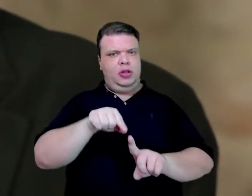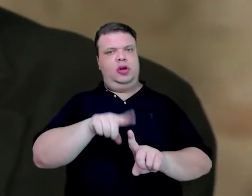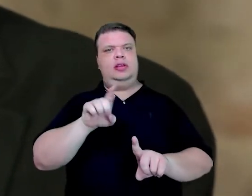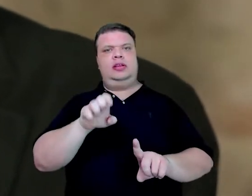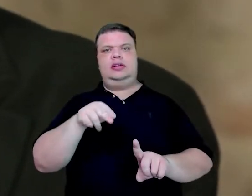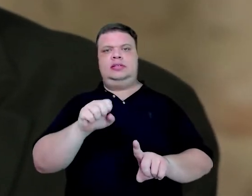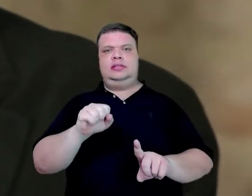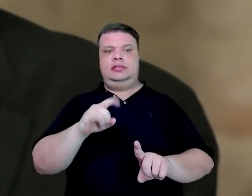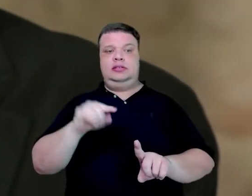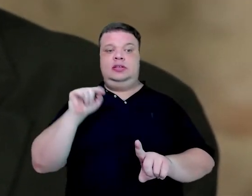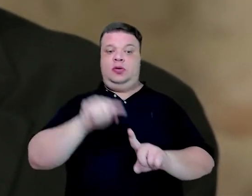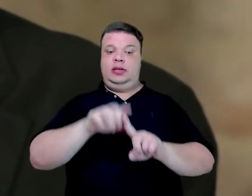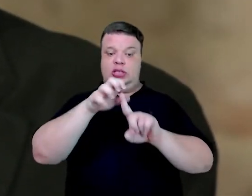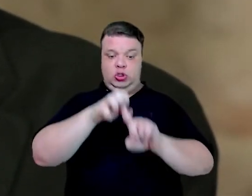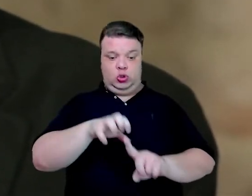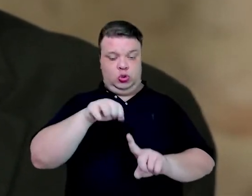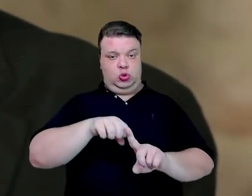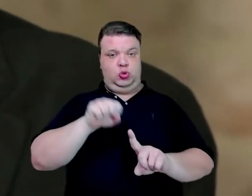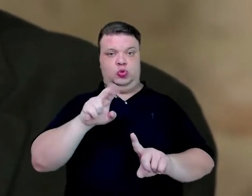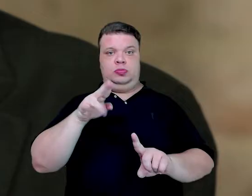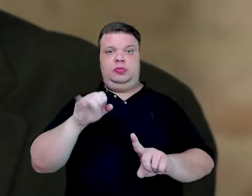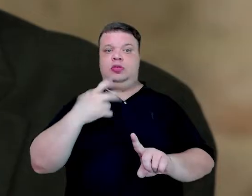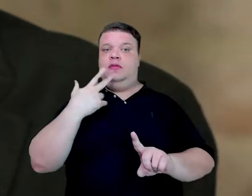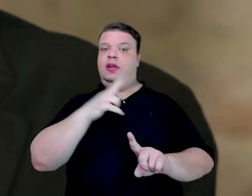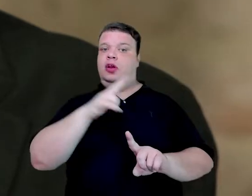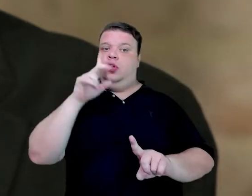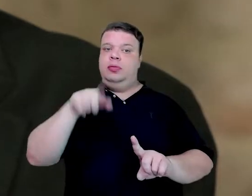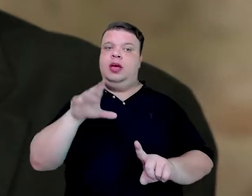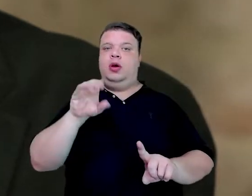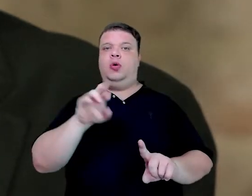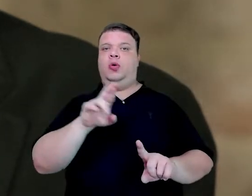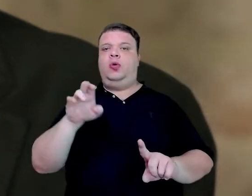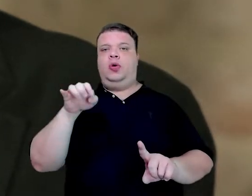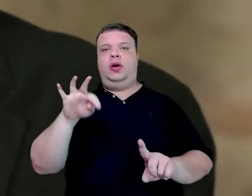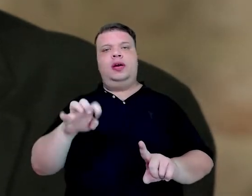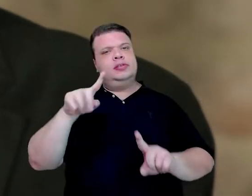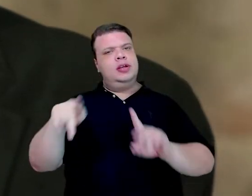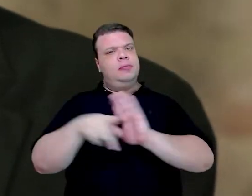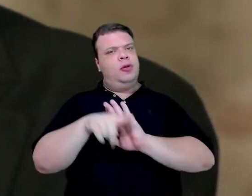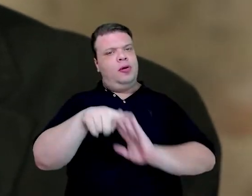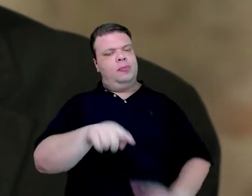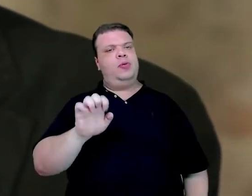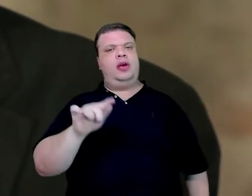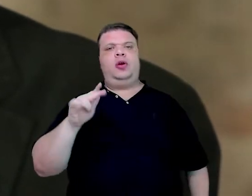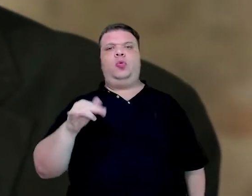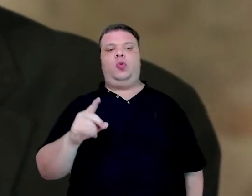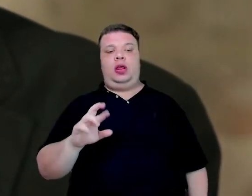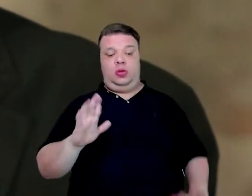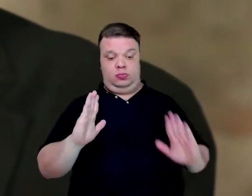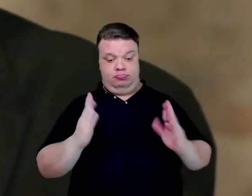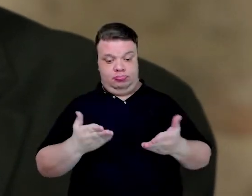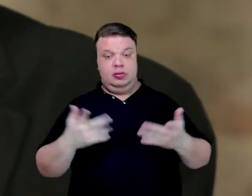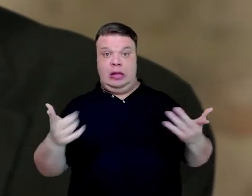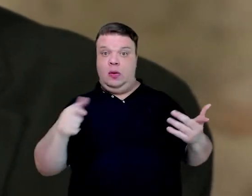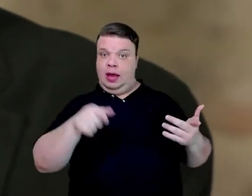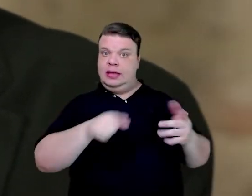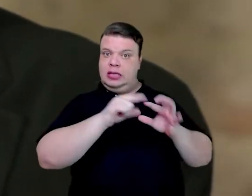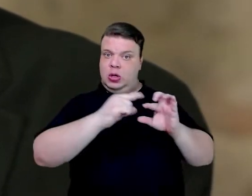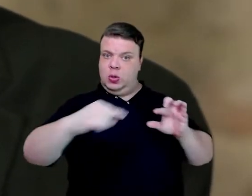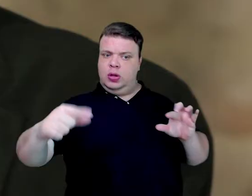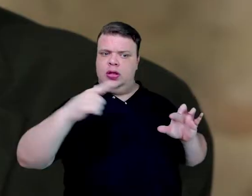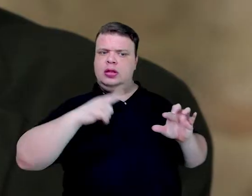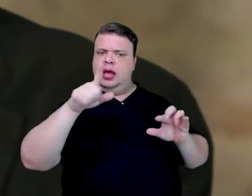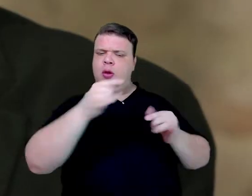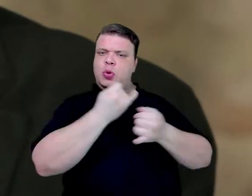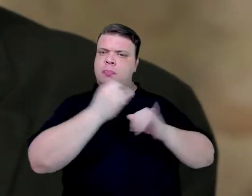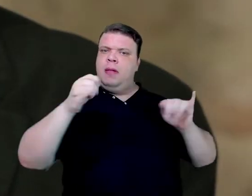é engolida e submersa pela região de menor densidade. Essa submersão cria uma chamada corrente no Equador